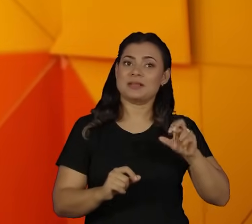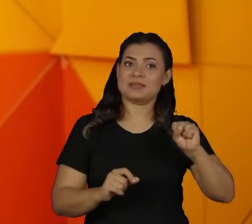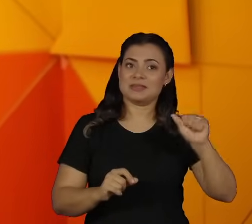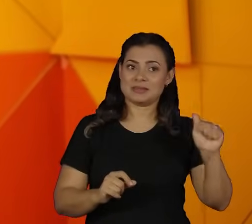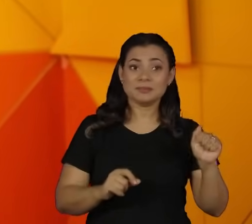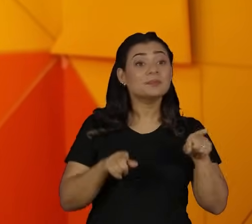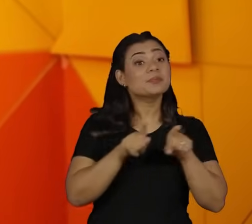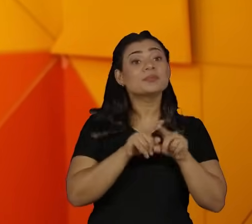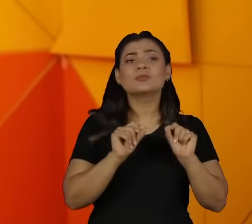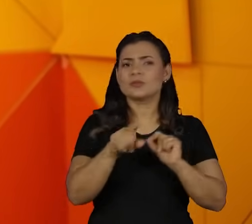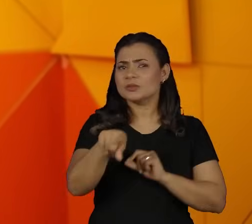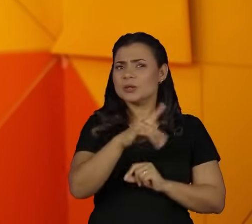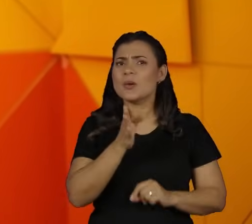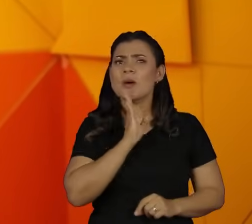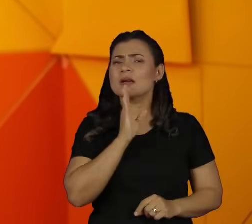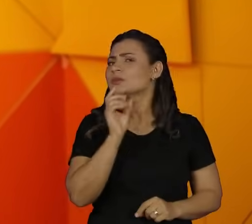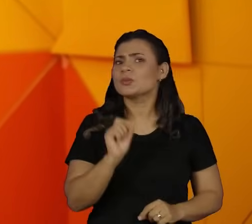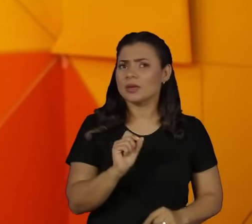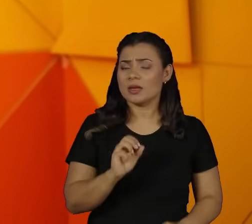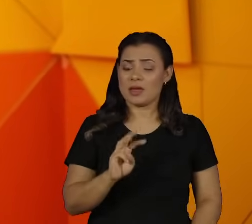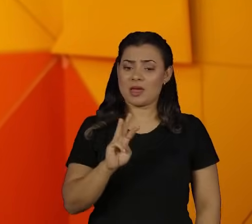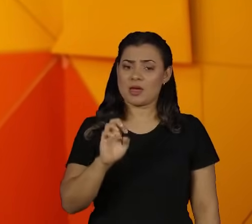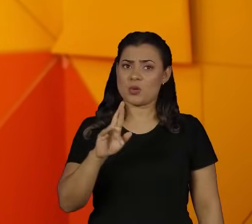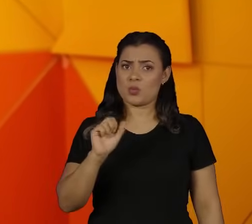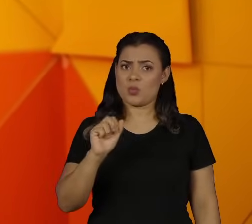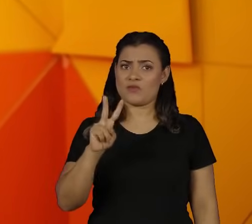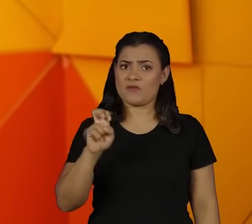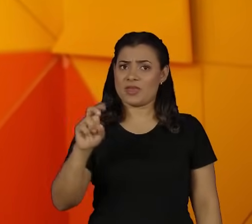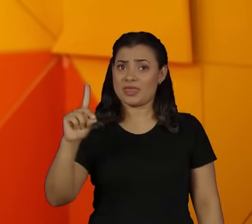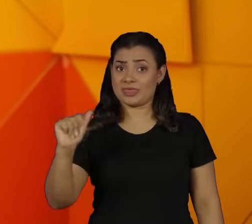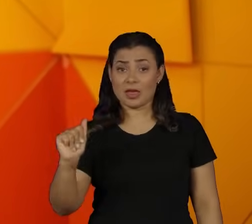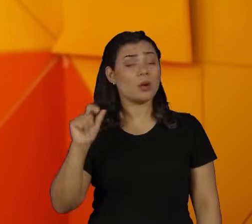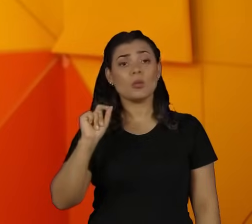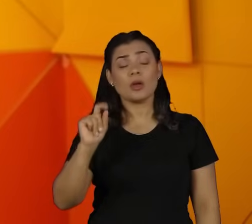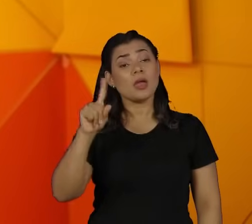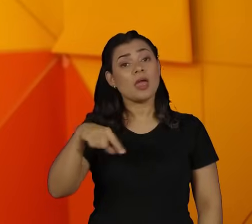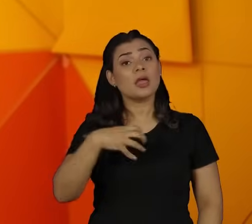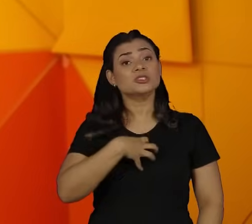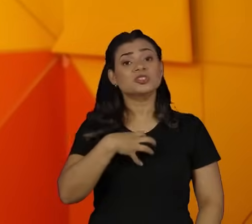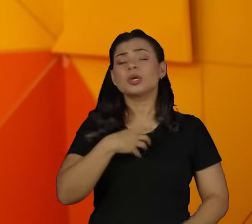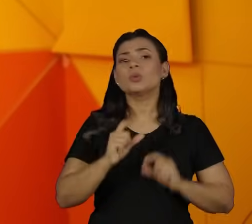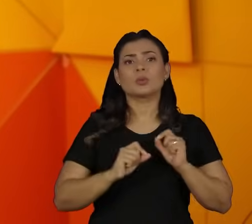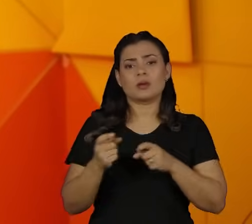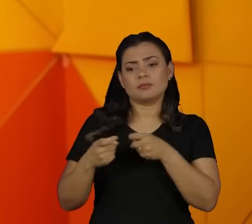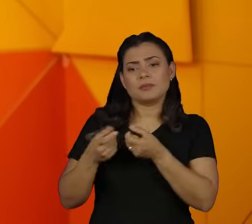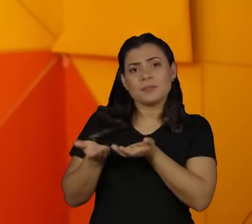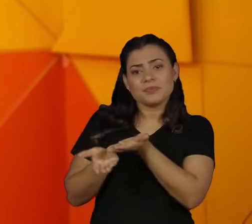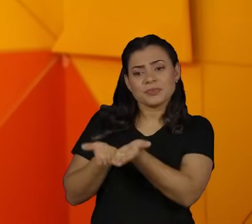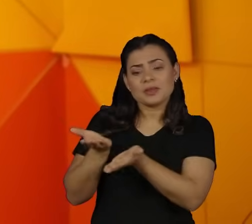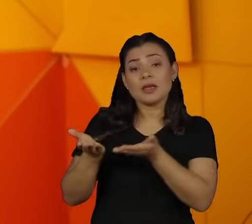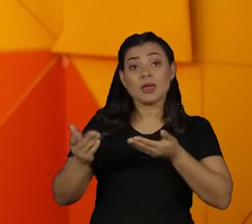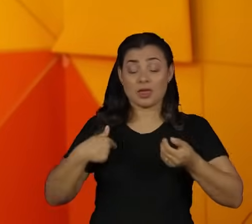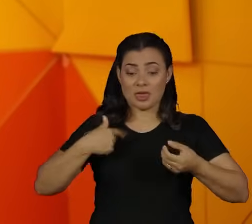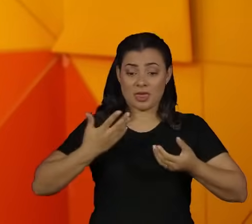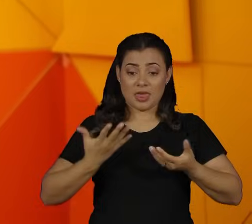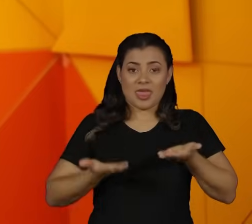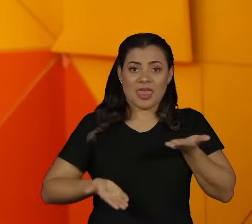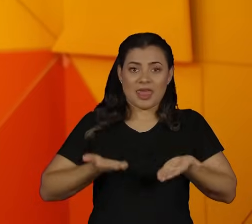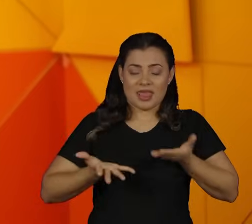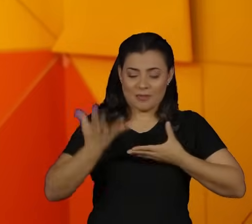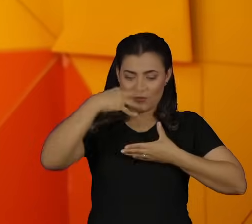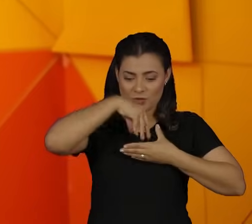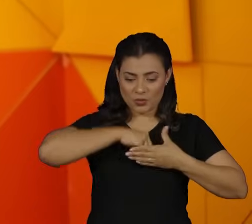falar em Ayurveda? Bom, trata-se de um método da medicina alternativa que trabalha o equilíbrio do corpo, da mente